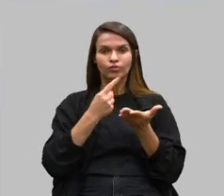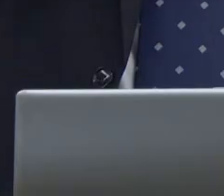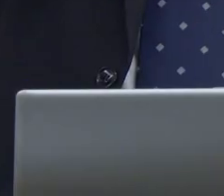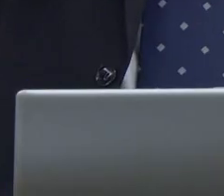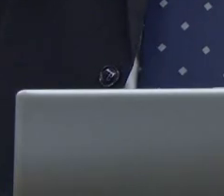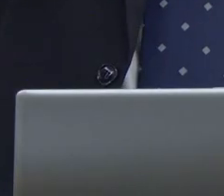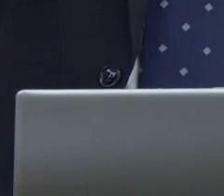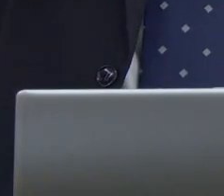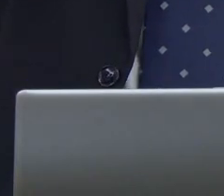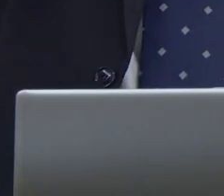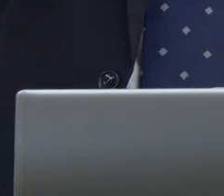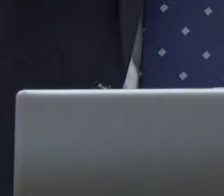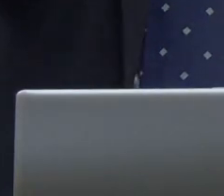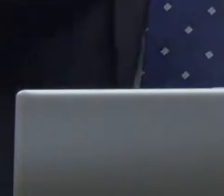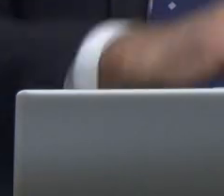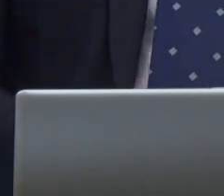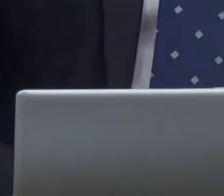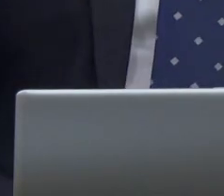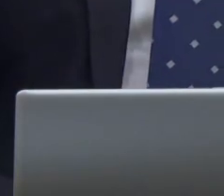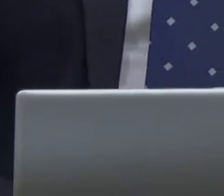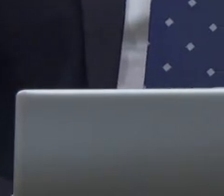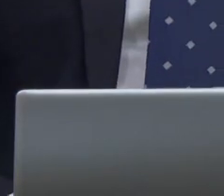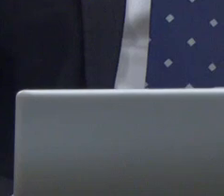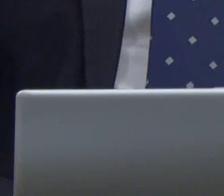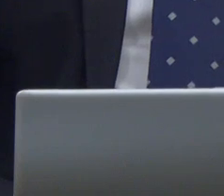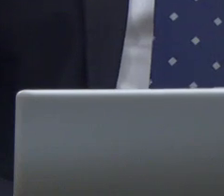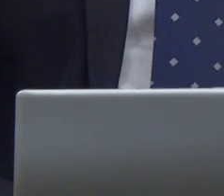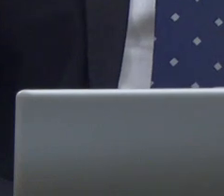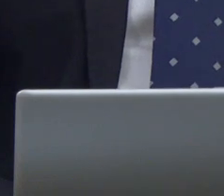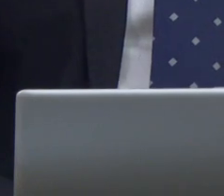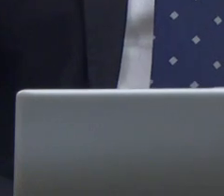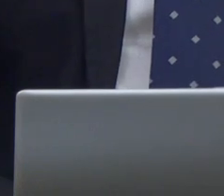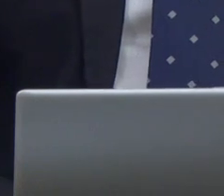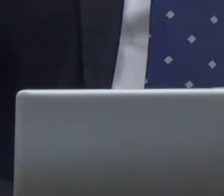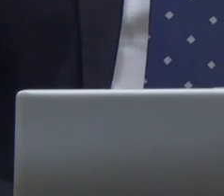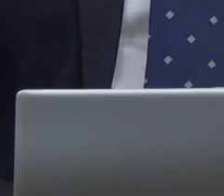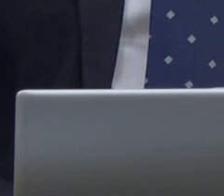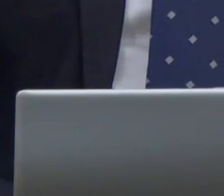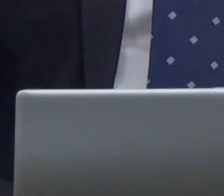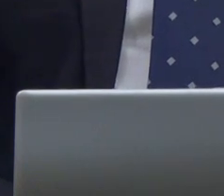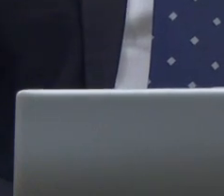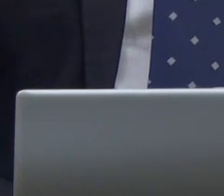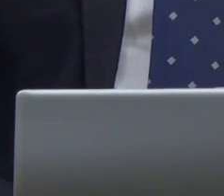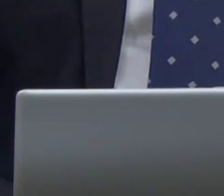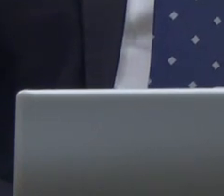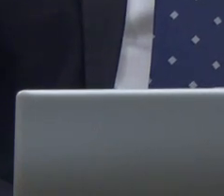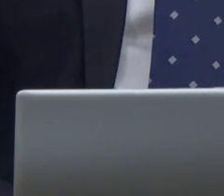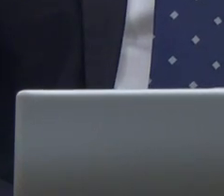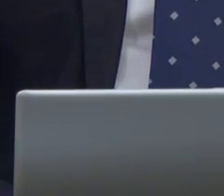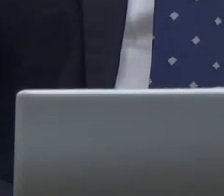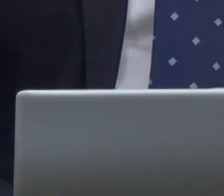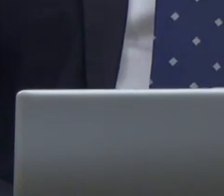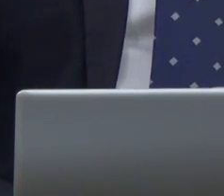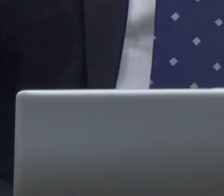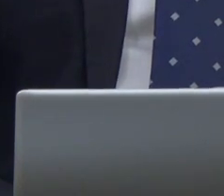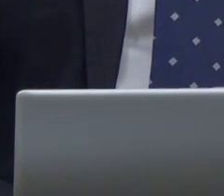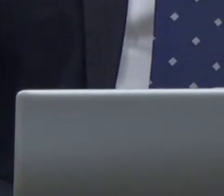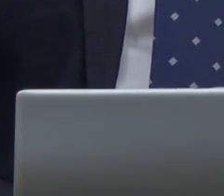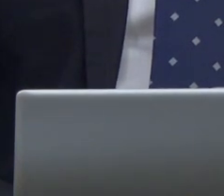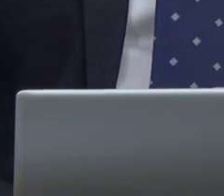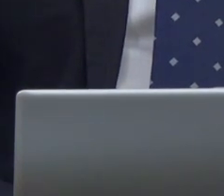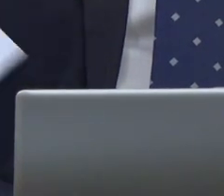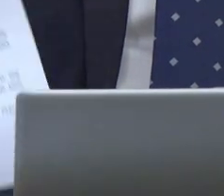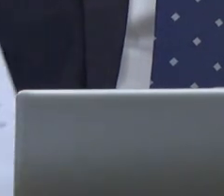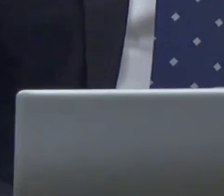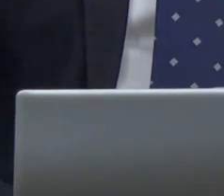vale e mrss isso sem falar da ferrovia FCA vli que também